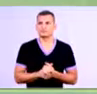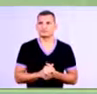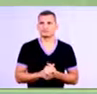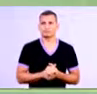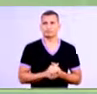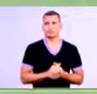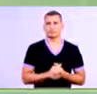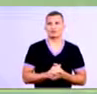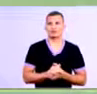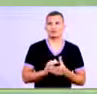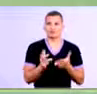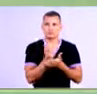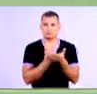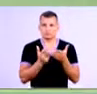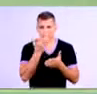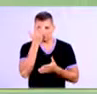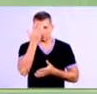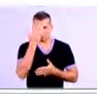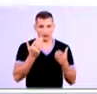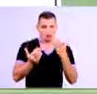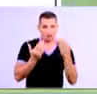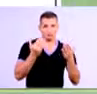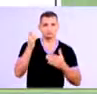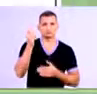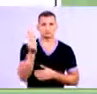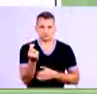e deve ser bastante objetiva.